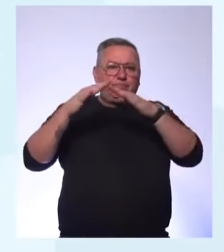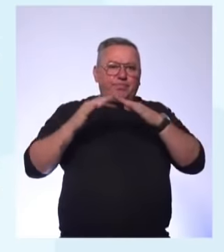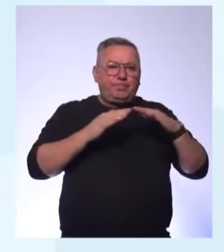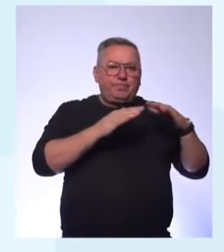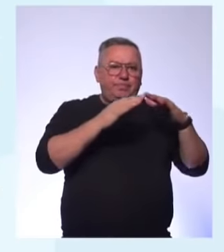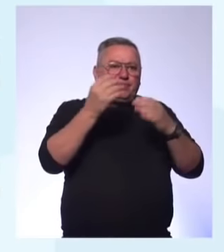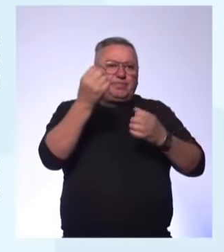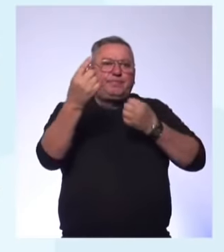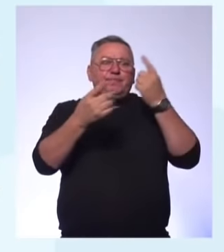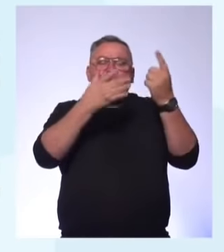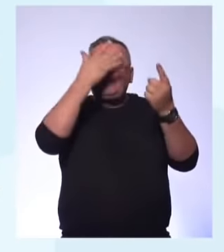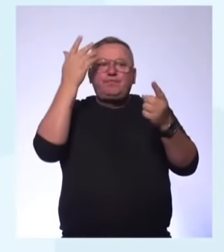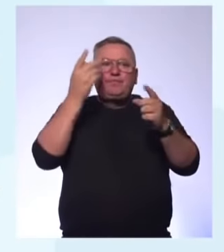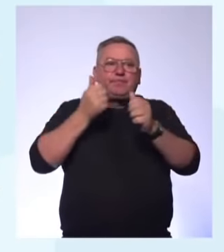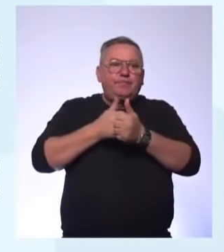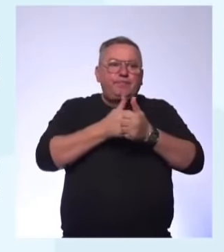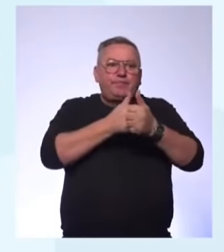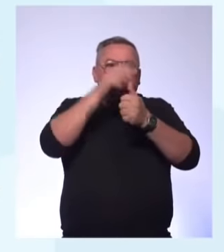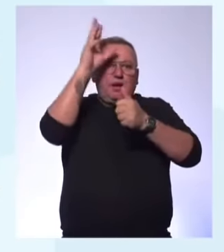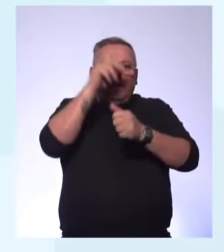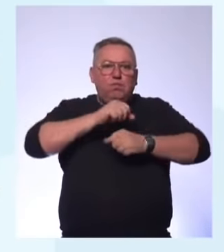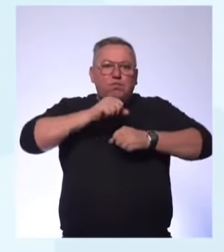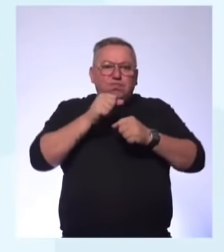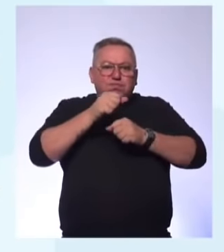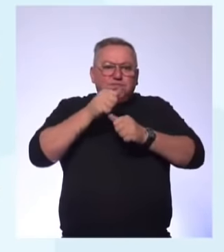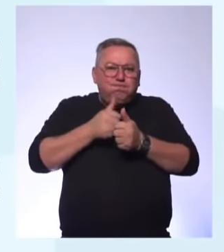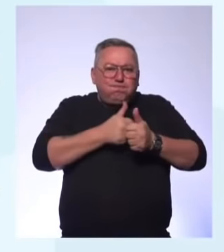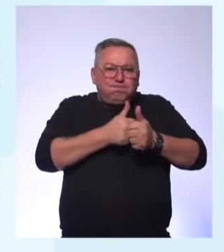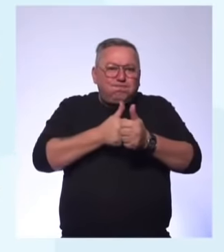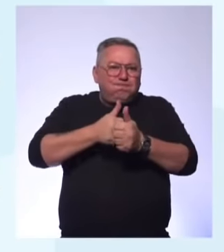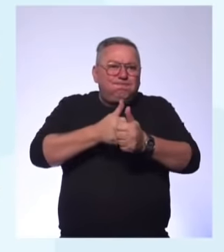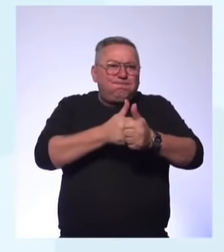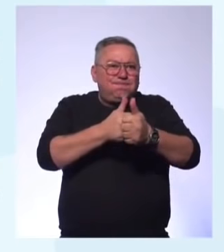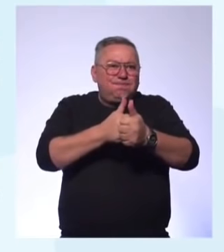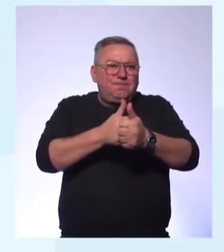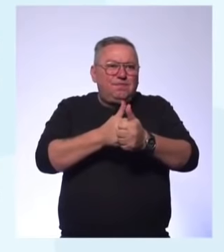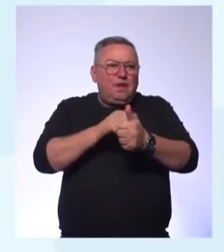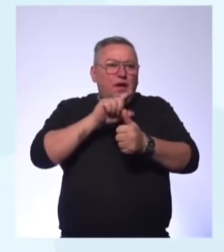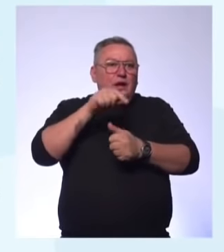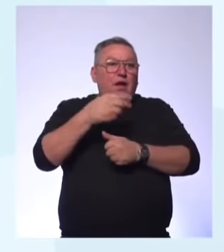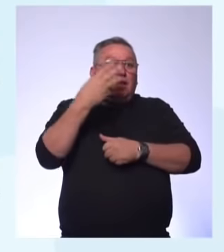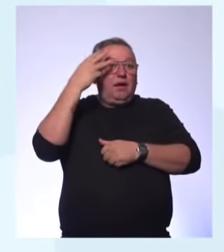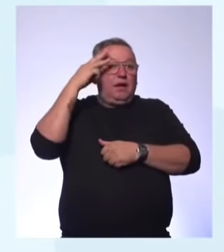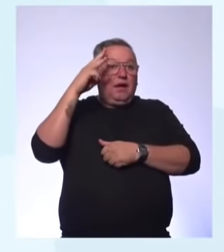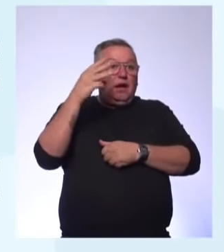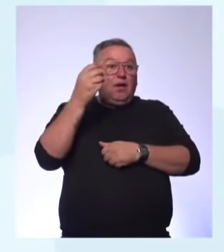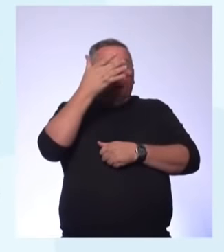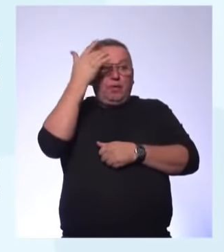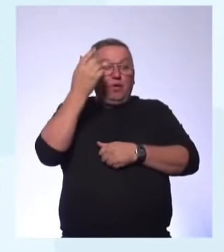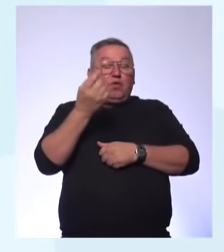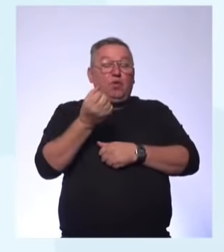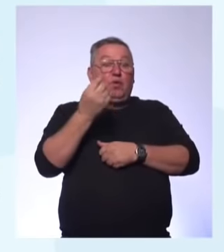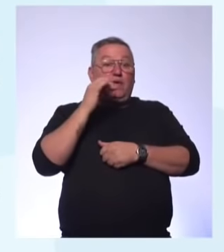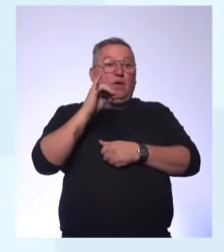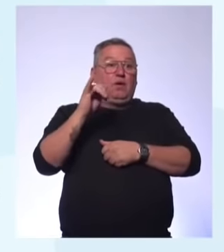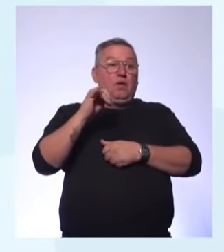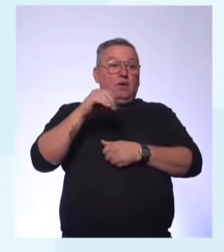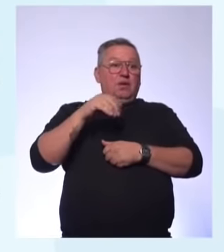vilarejo. Algumas pessoas começaram a seguir Branquinha por toda parte. Após os 3 dias, alguém